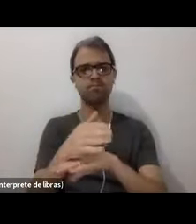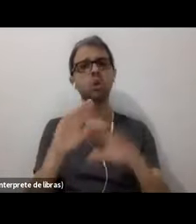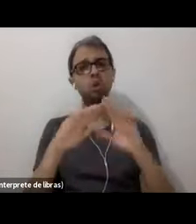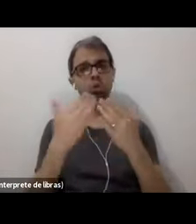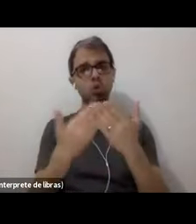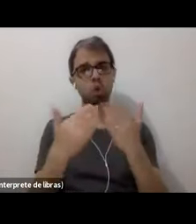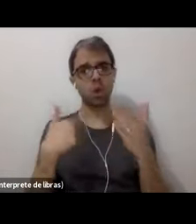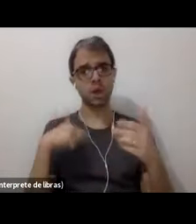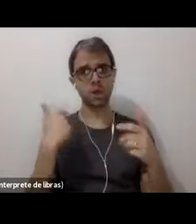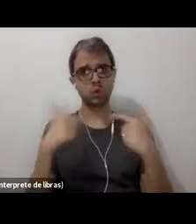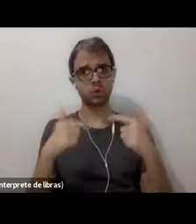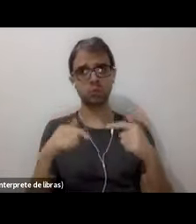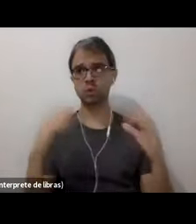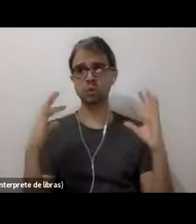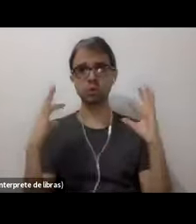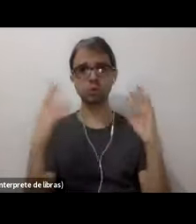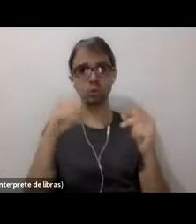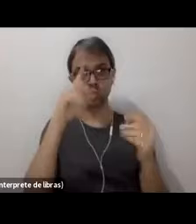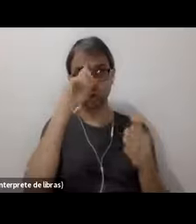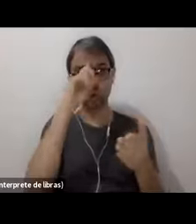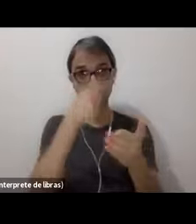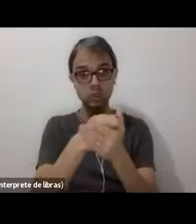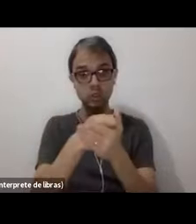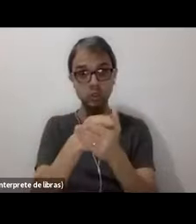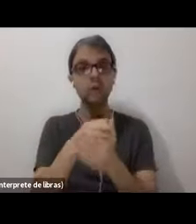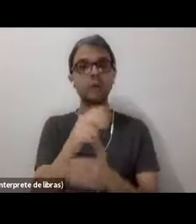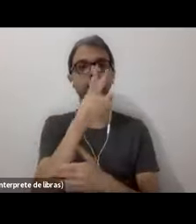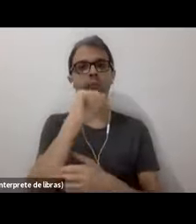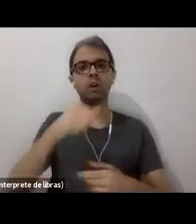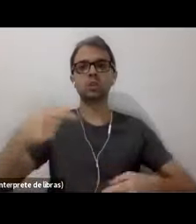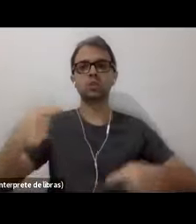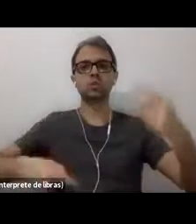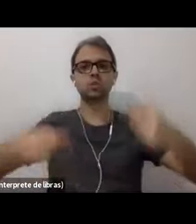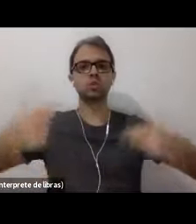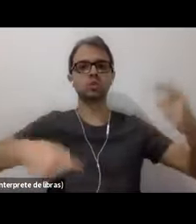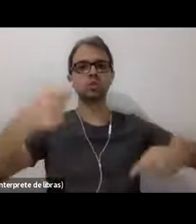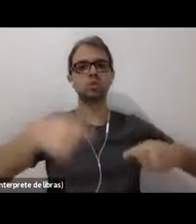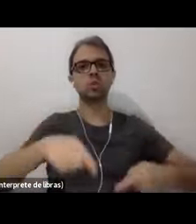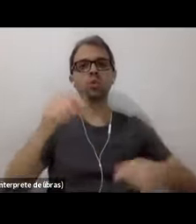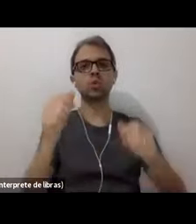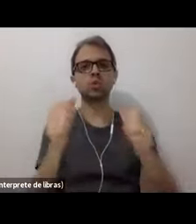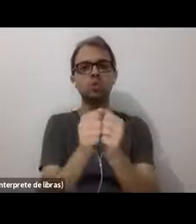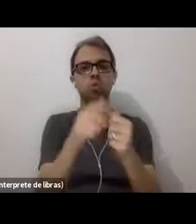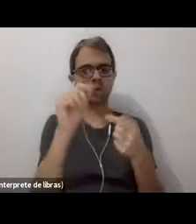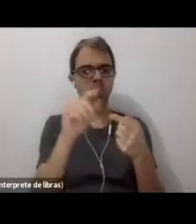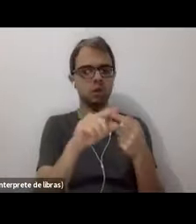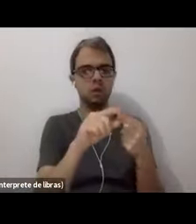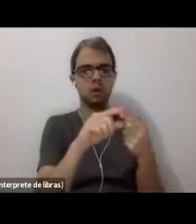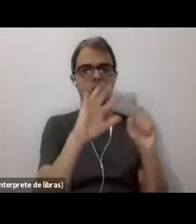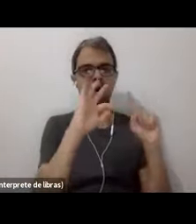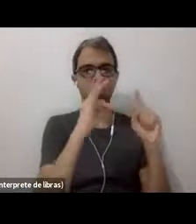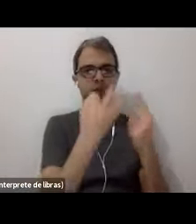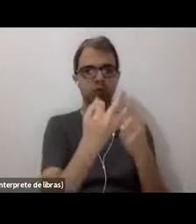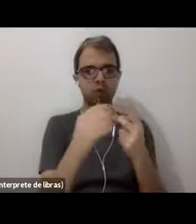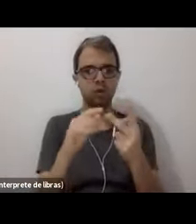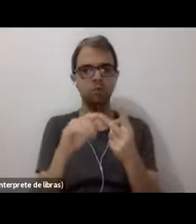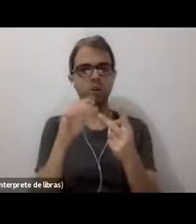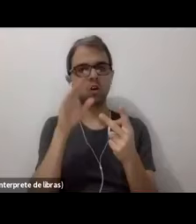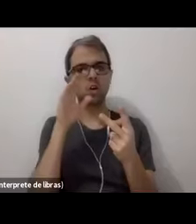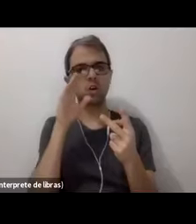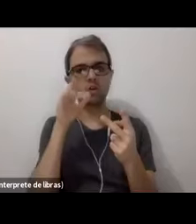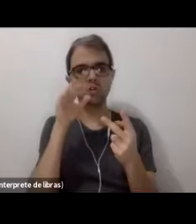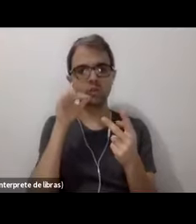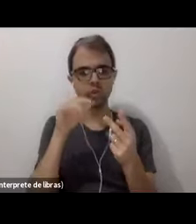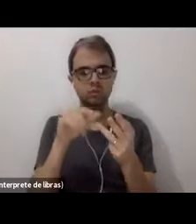As decisões todas tomadas, elas são de parceria da família, de parceria dos funcionários e de parceria dos